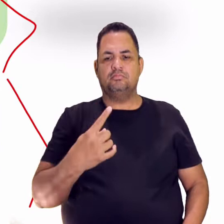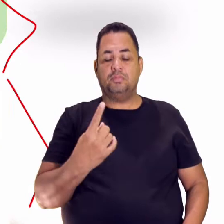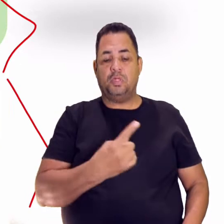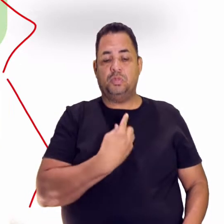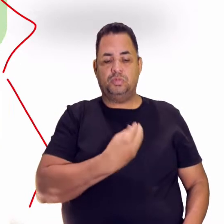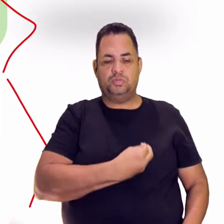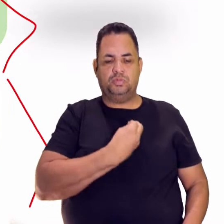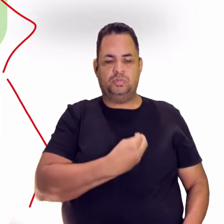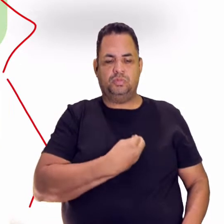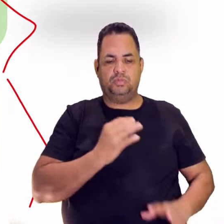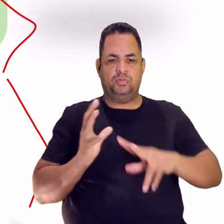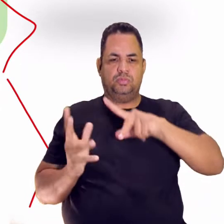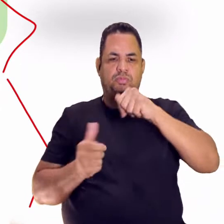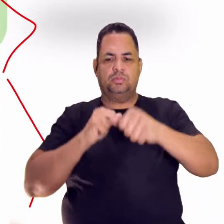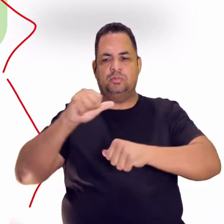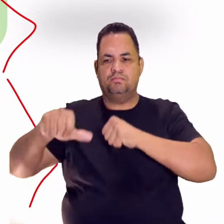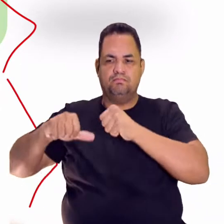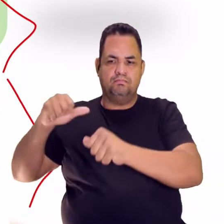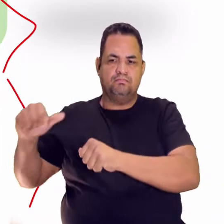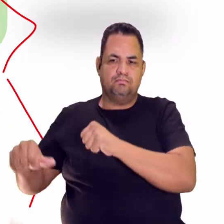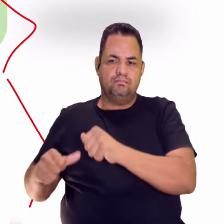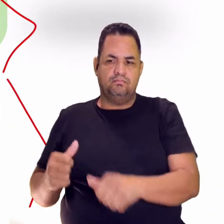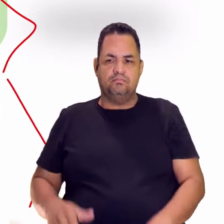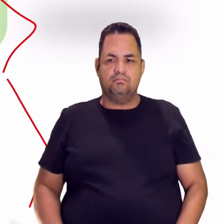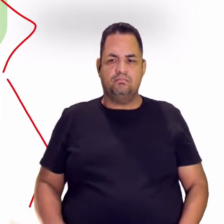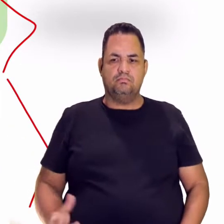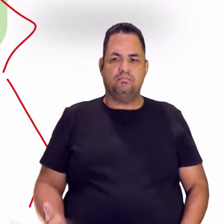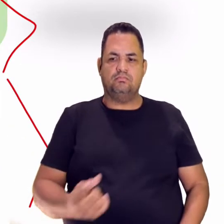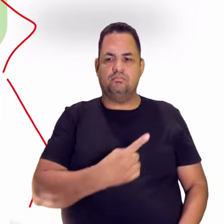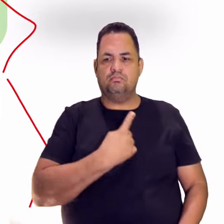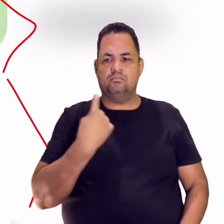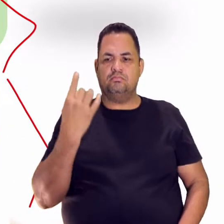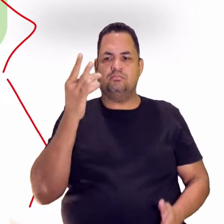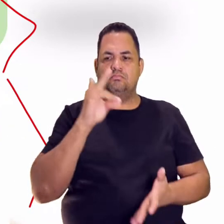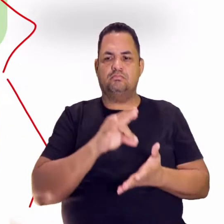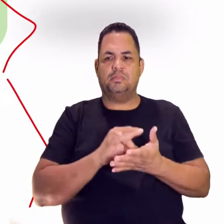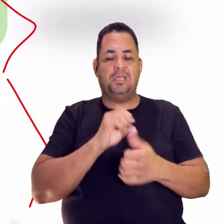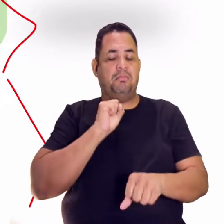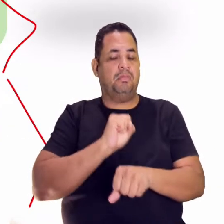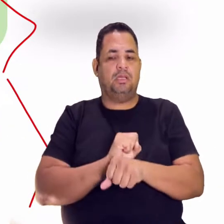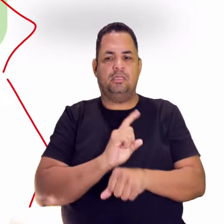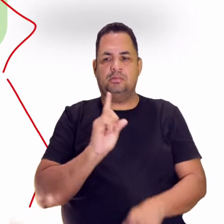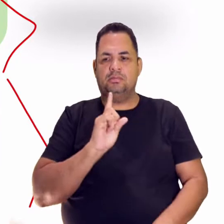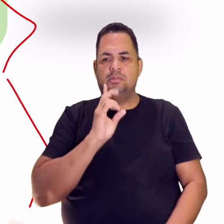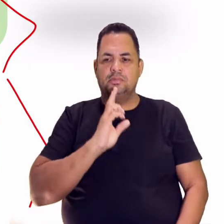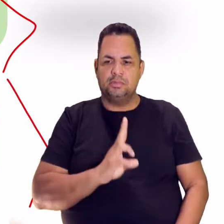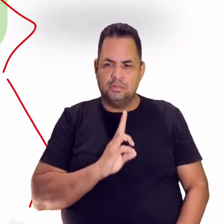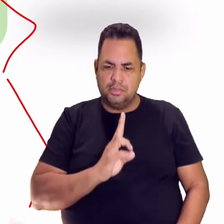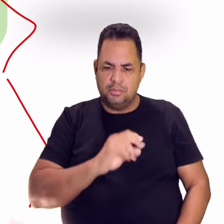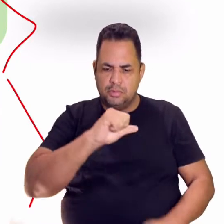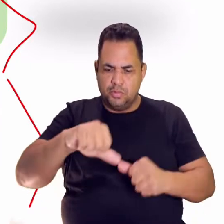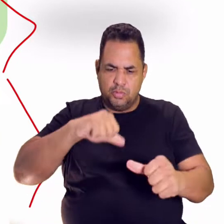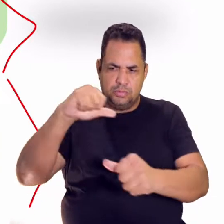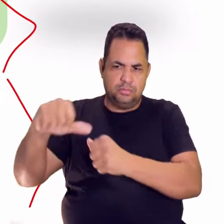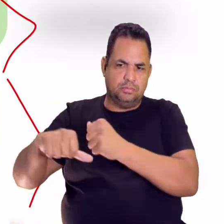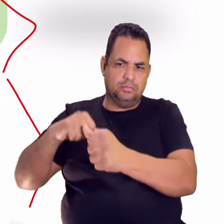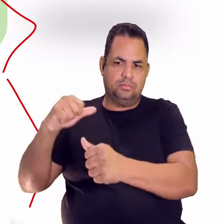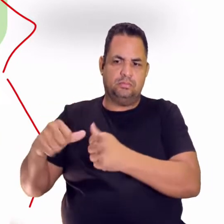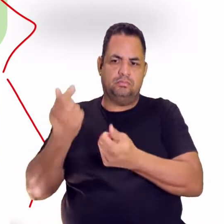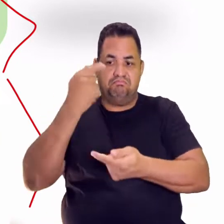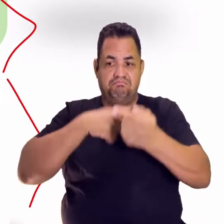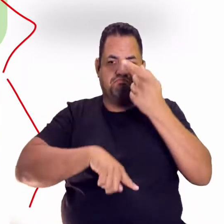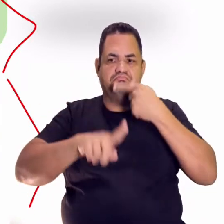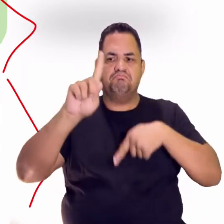num mundo mutante, né? A nossa realidade ela não é estática, ela é constantemente cheia